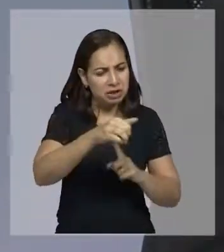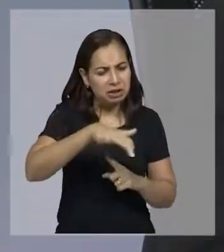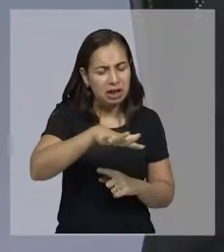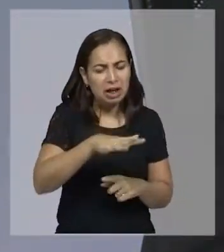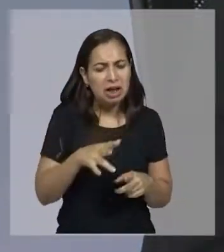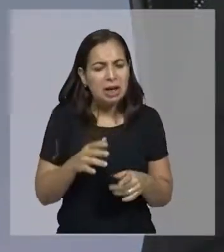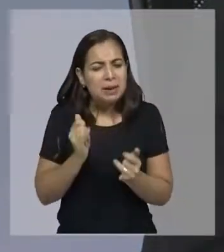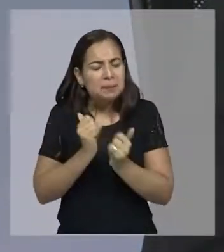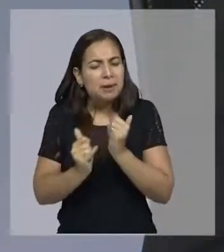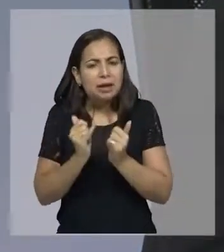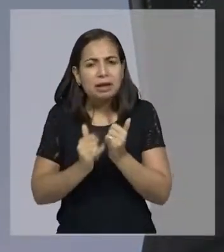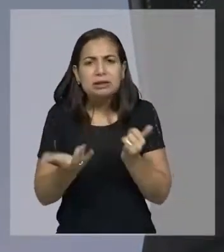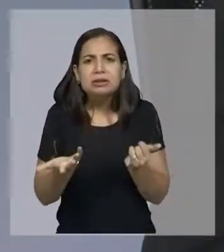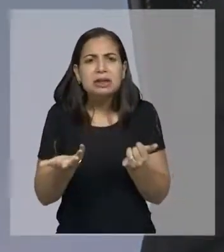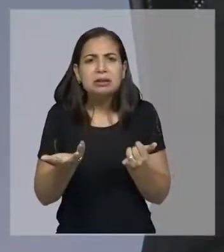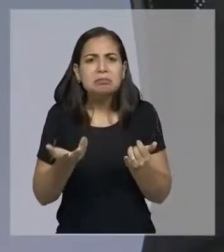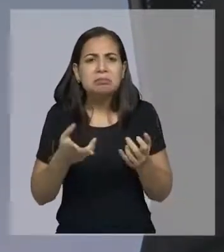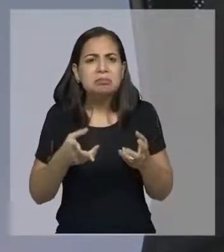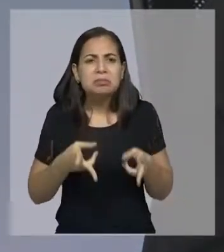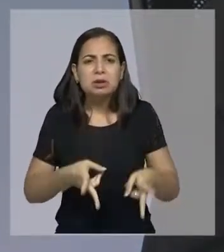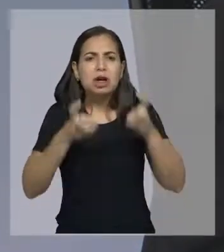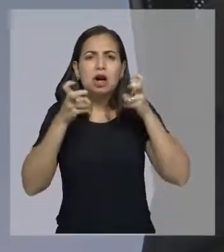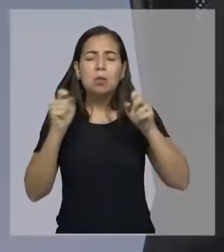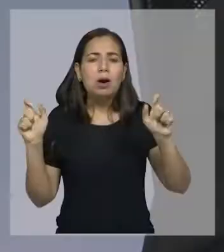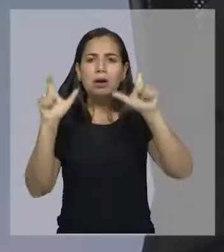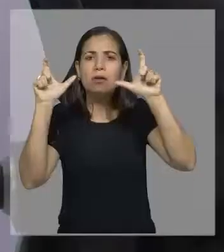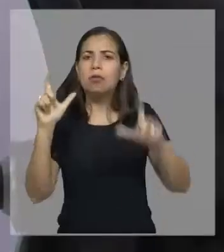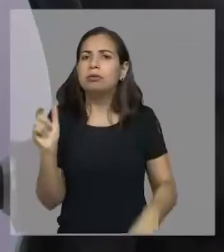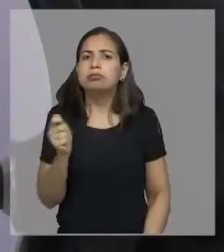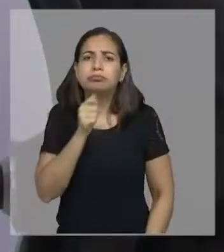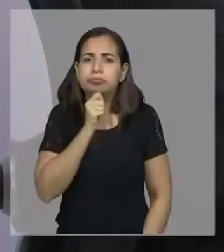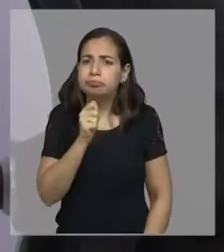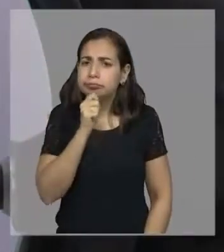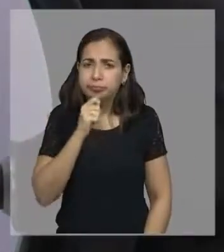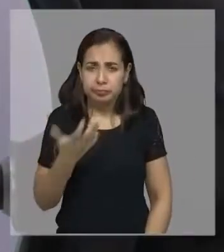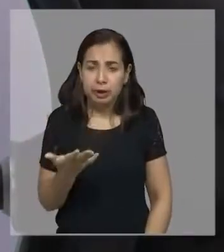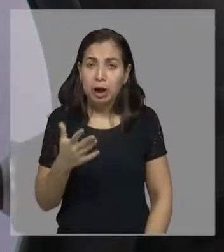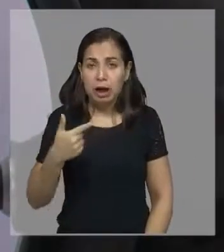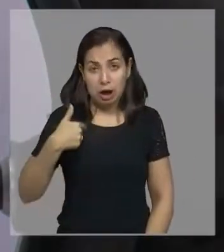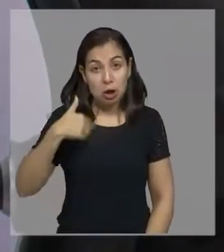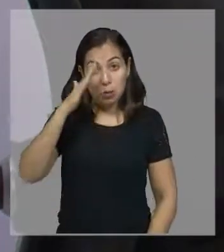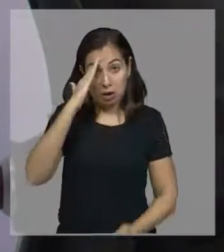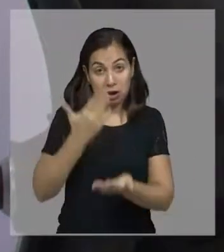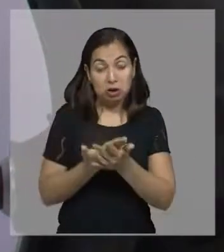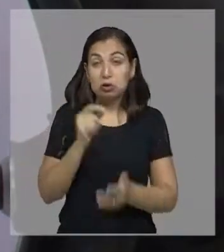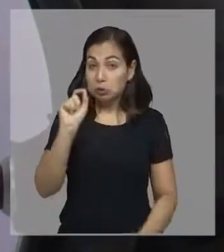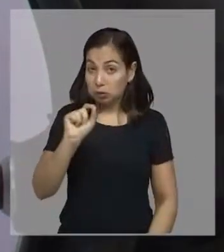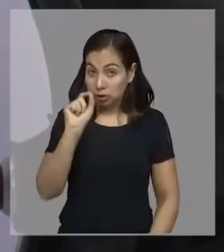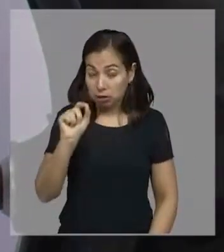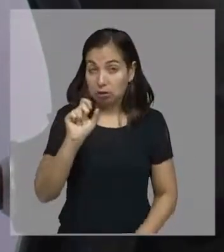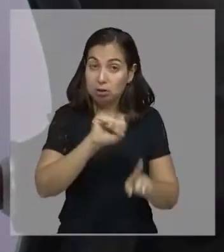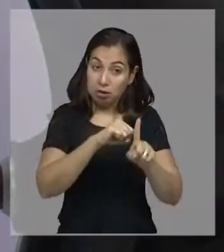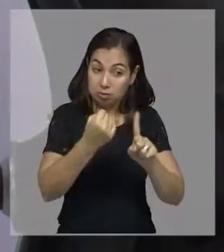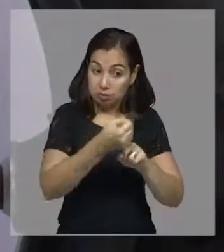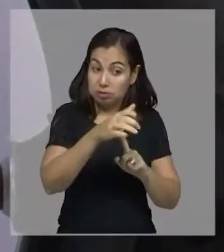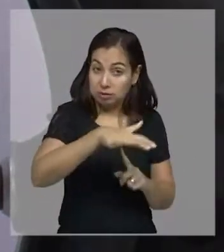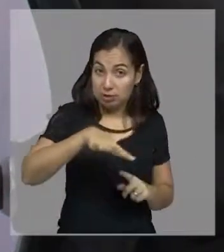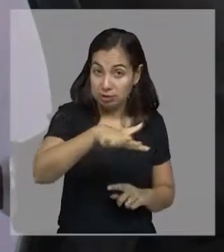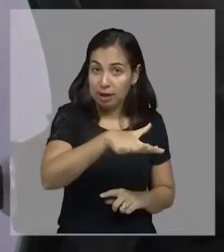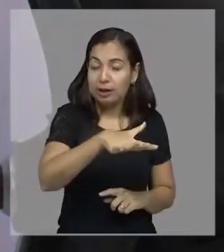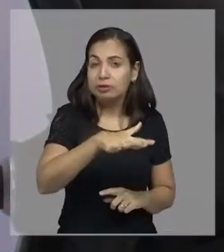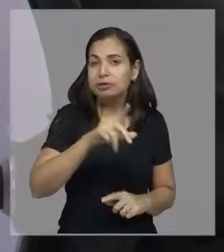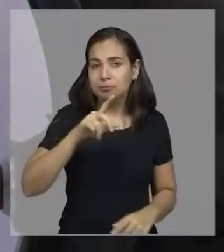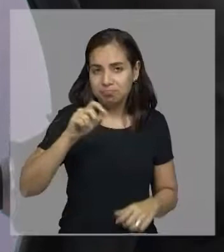que a história já mostrou. Só o povo pode mudar isso. Não adianta líder tal, líder qual, porque não vai